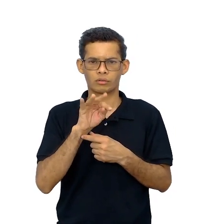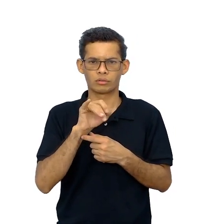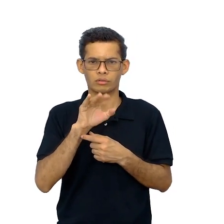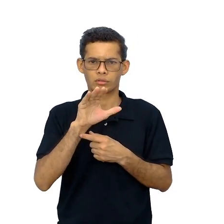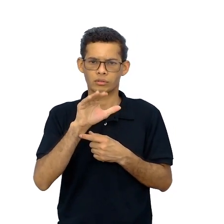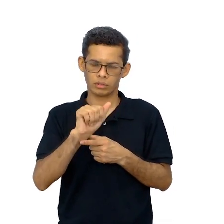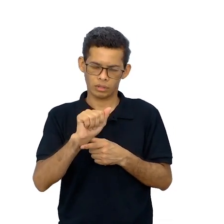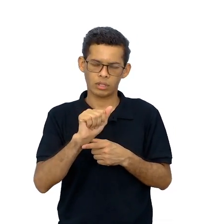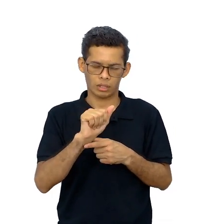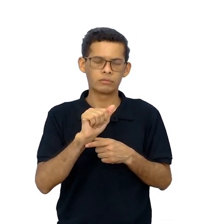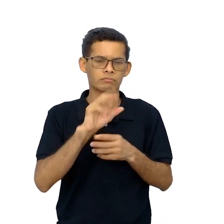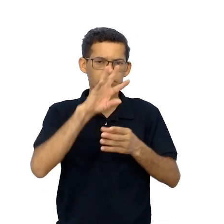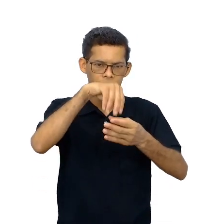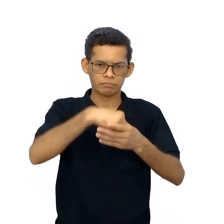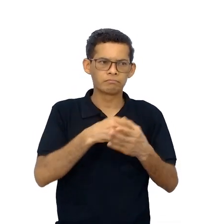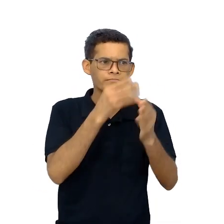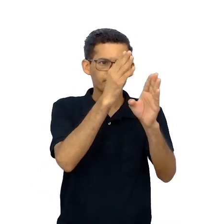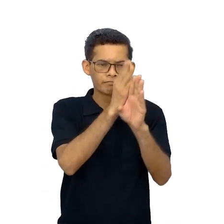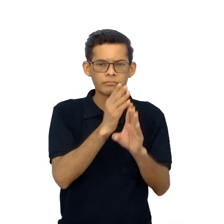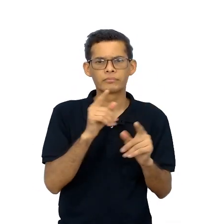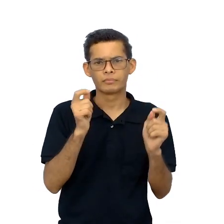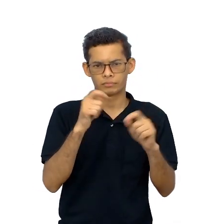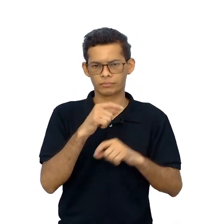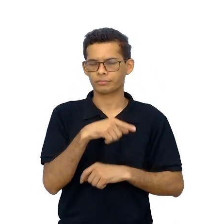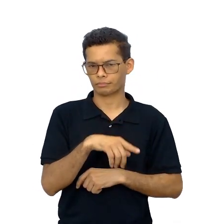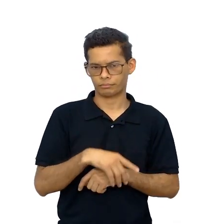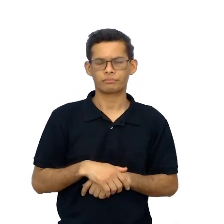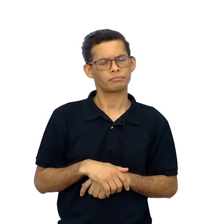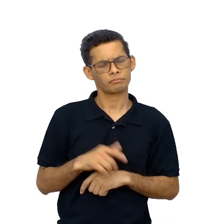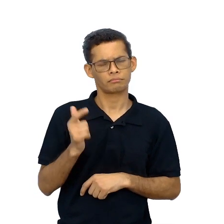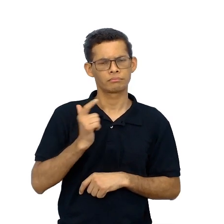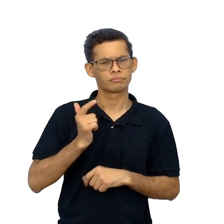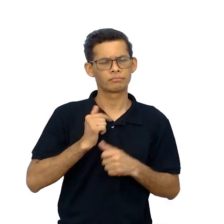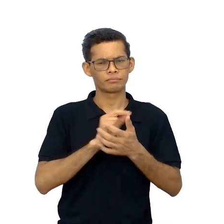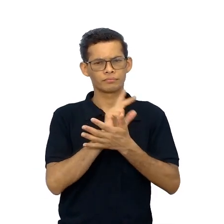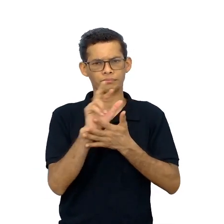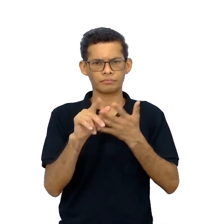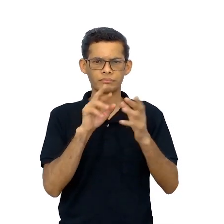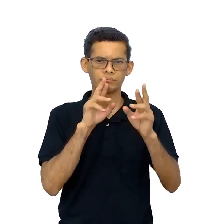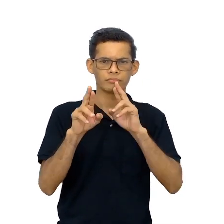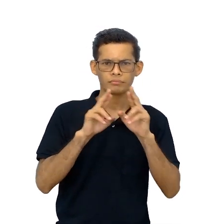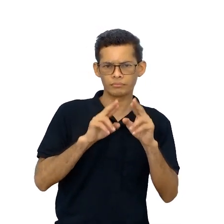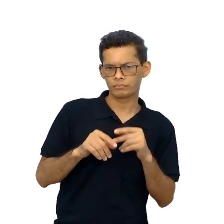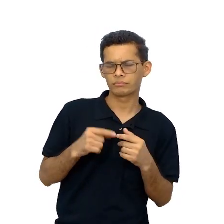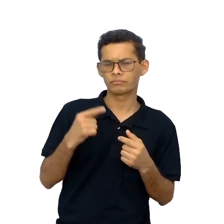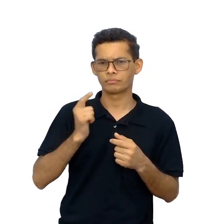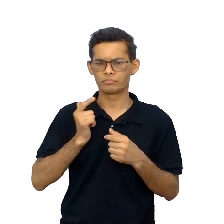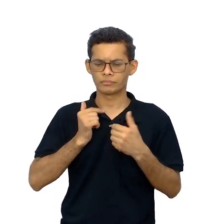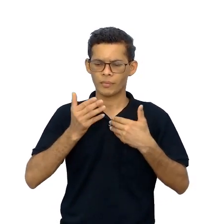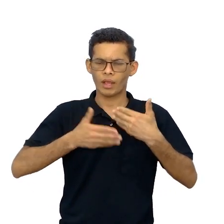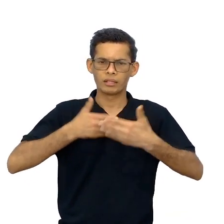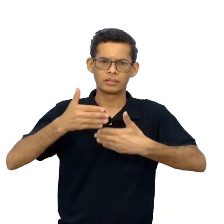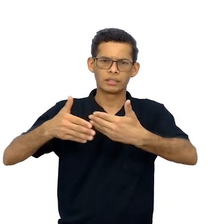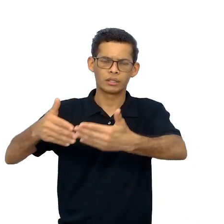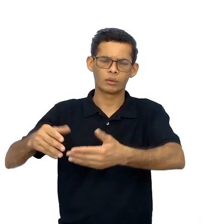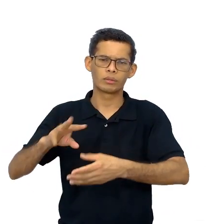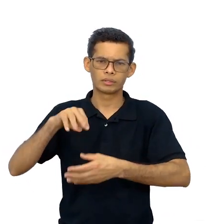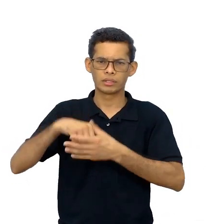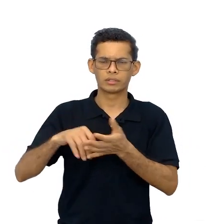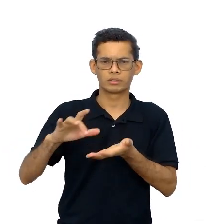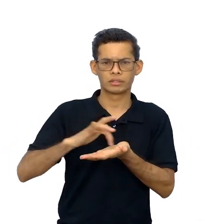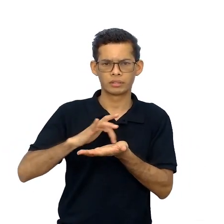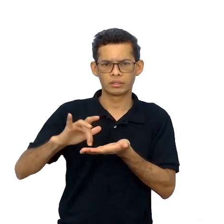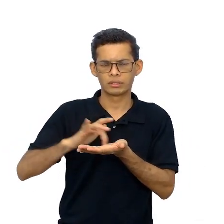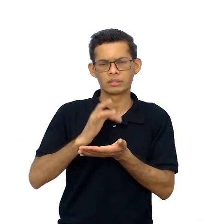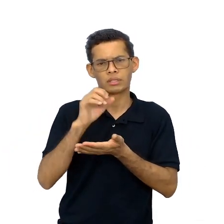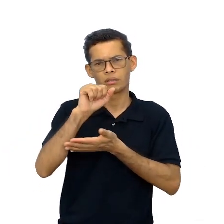avaliação diagnóstica. Então, nós temos também esses resultados. Nós temos as sequências digitais de atividades também